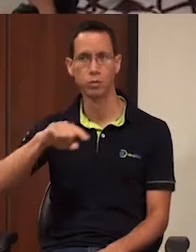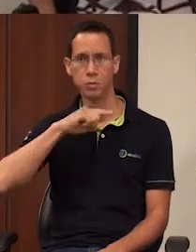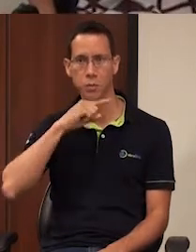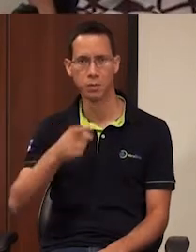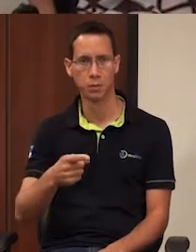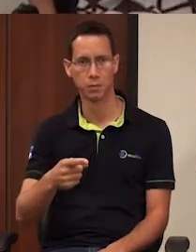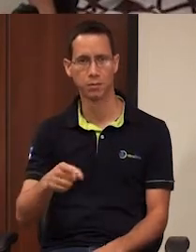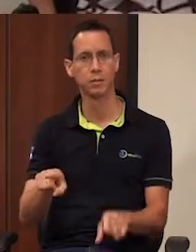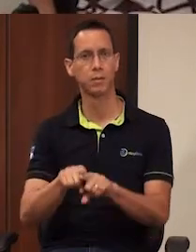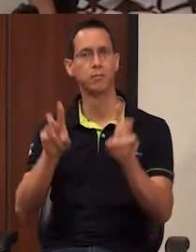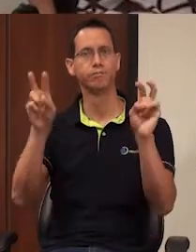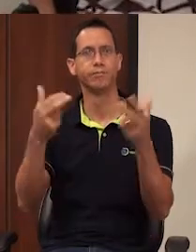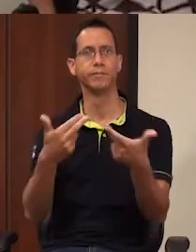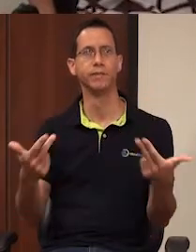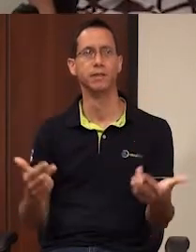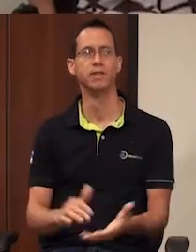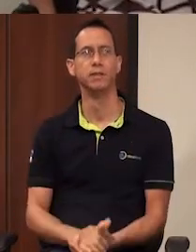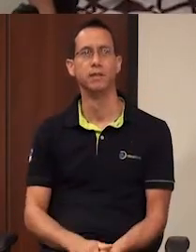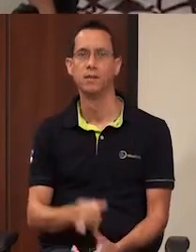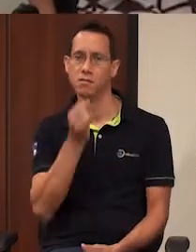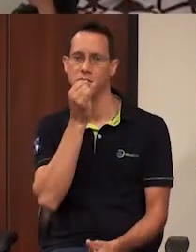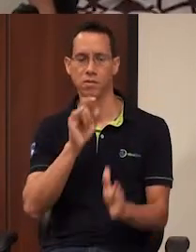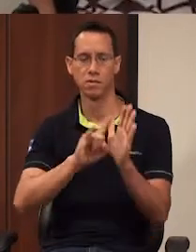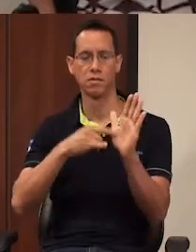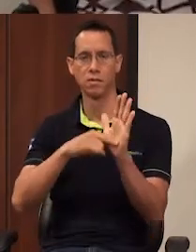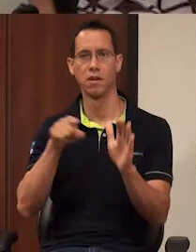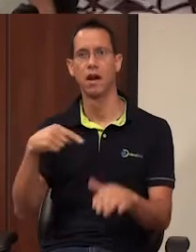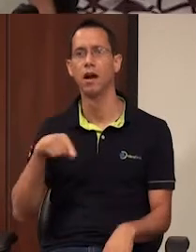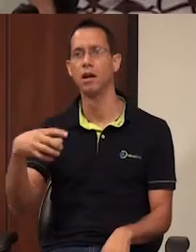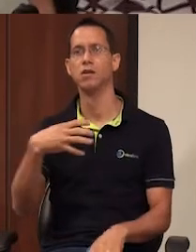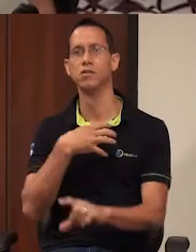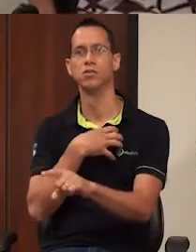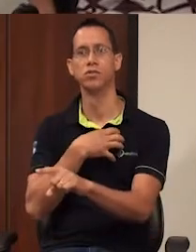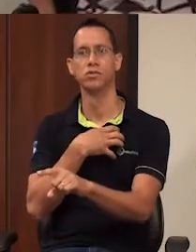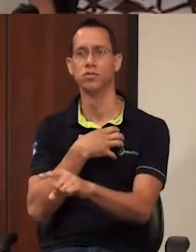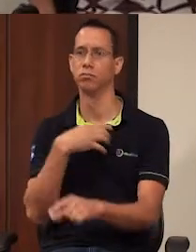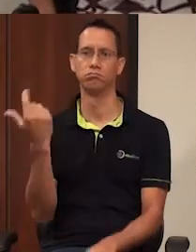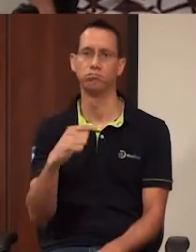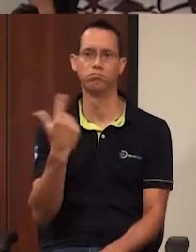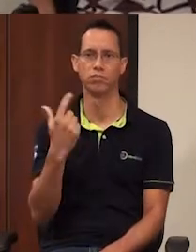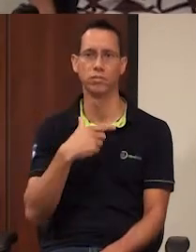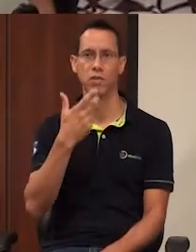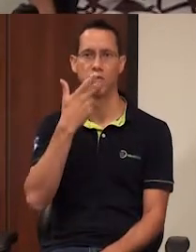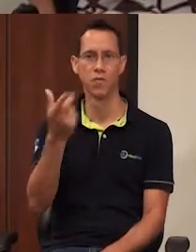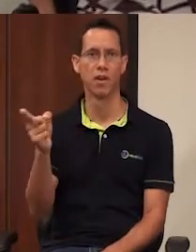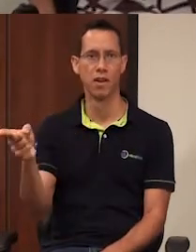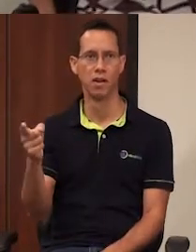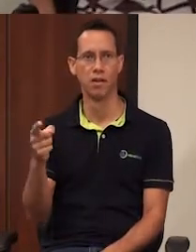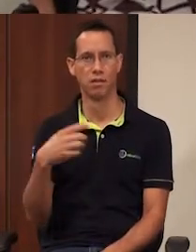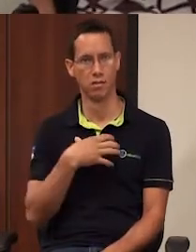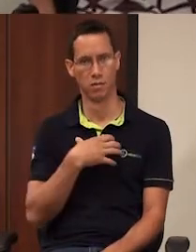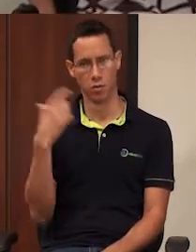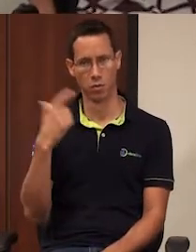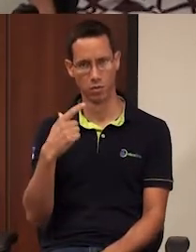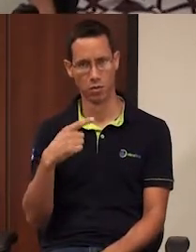Até coisas do tipo, no caso do autismo, né? Ele não tem sentimentos. Eu acho o fim da picada quando eu ouço gente falando isso.